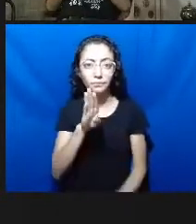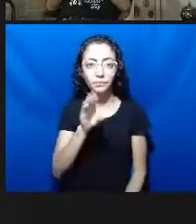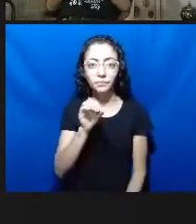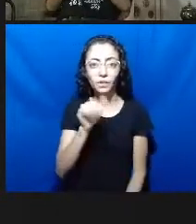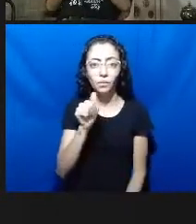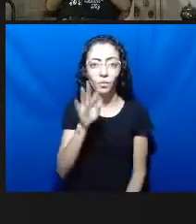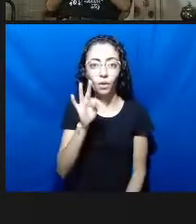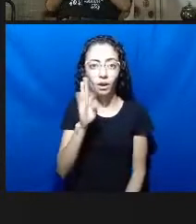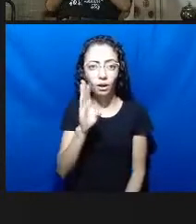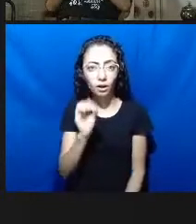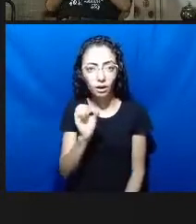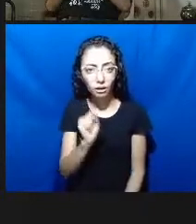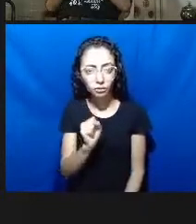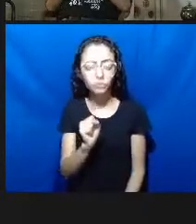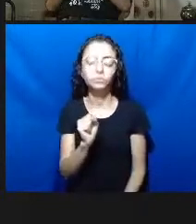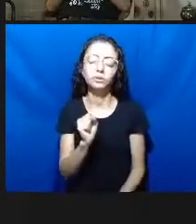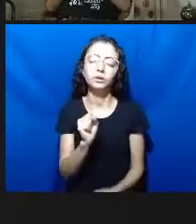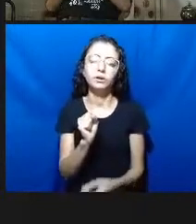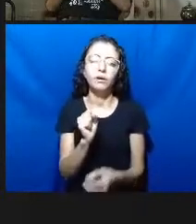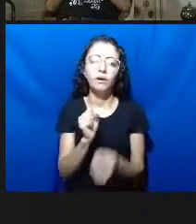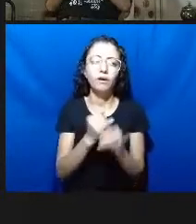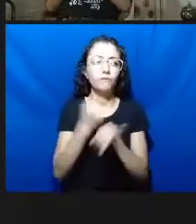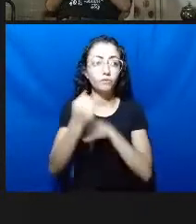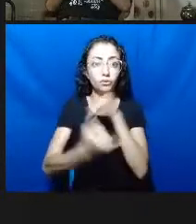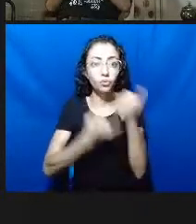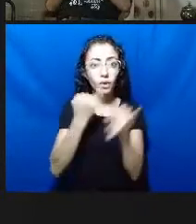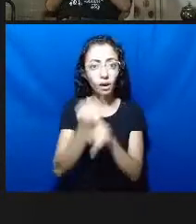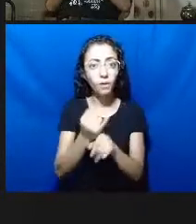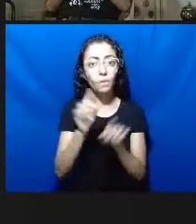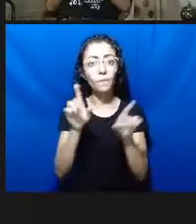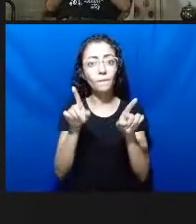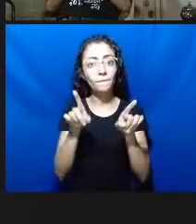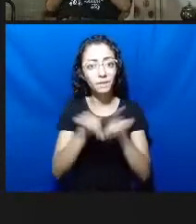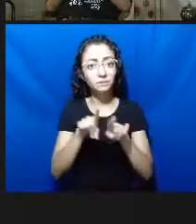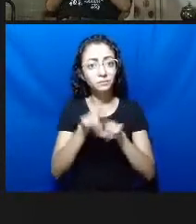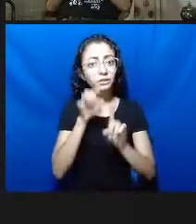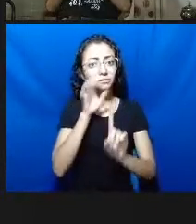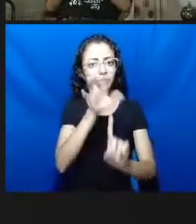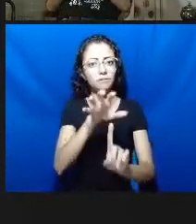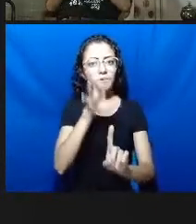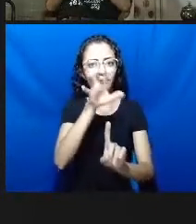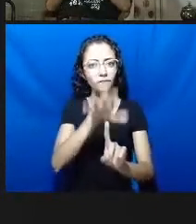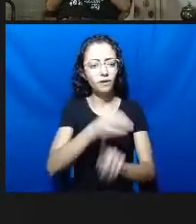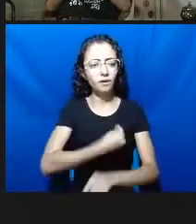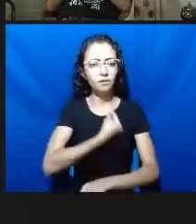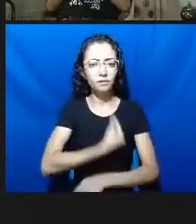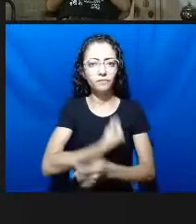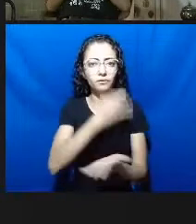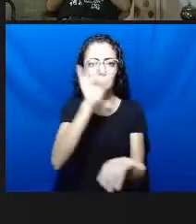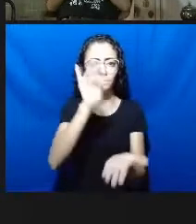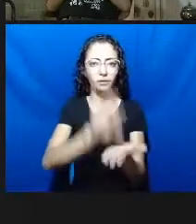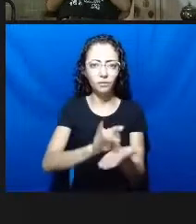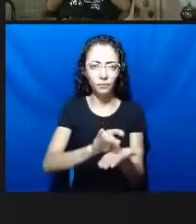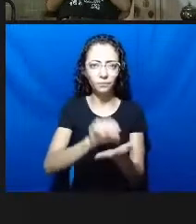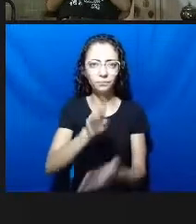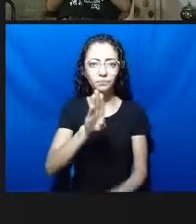ele interfere no real, né? Ele é um boato cromático, digamos assim, né? Ele é um